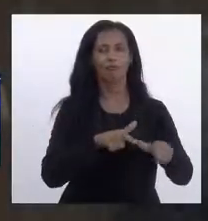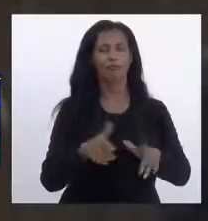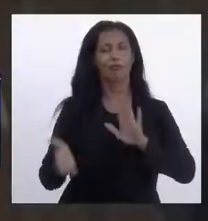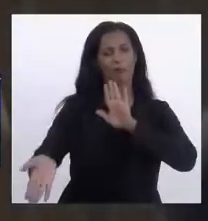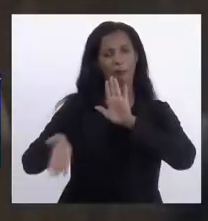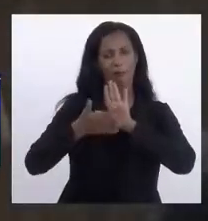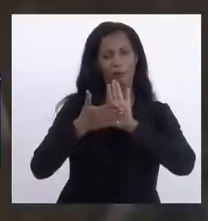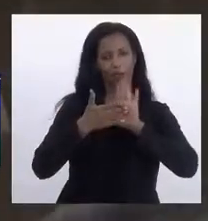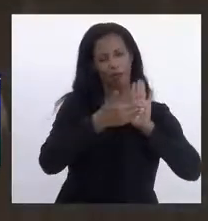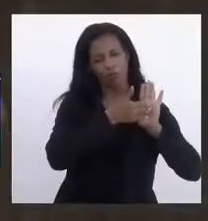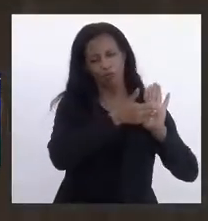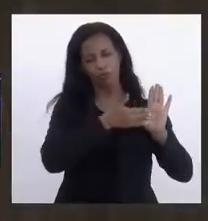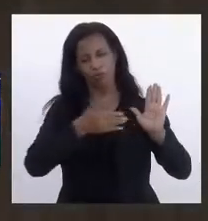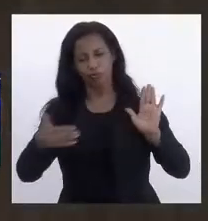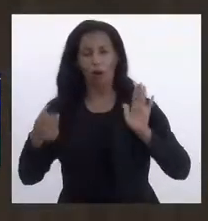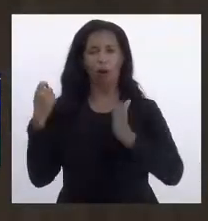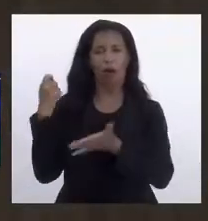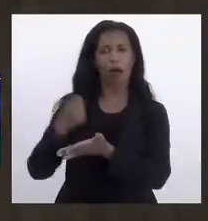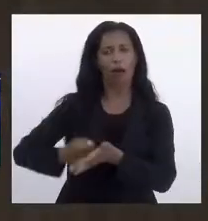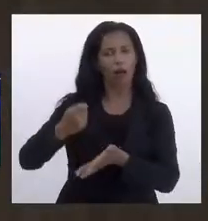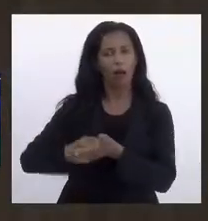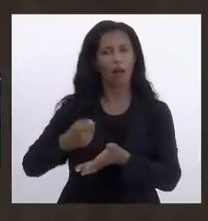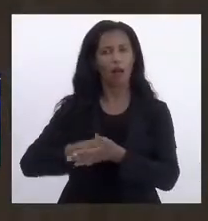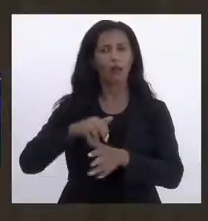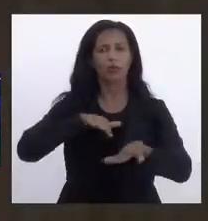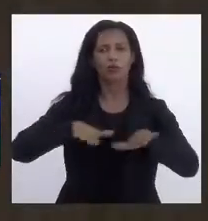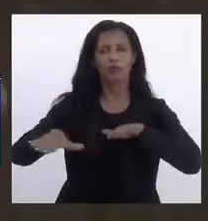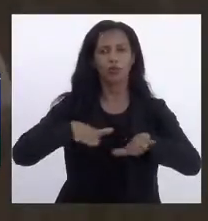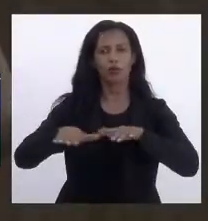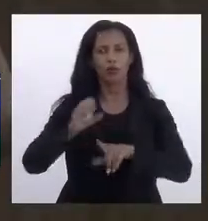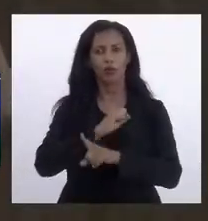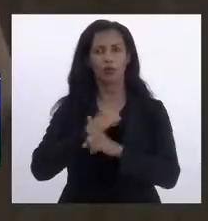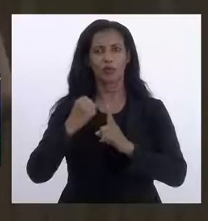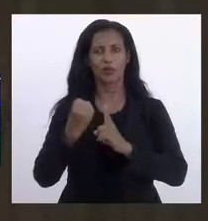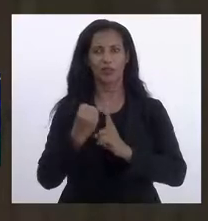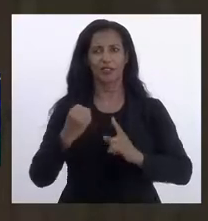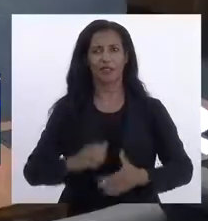mandato que vem contribuindo com a luta dos mais diversos movimentos sociais.